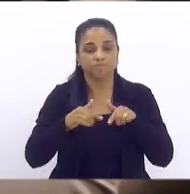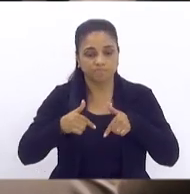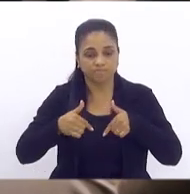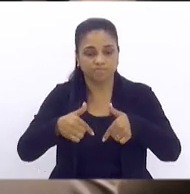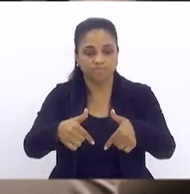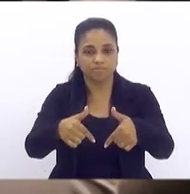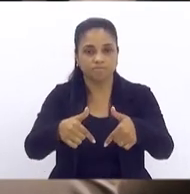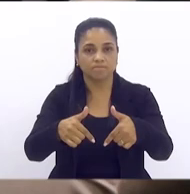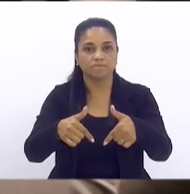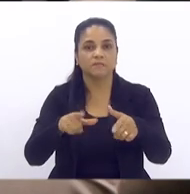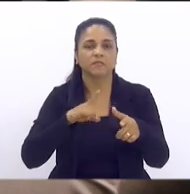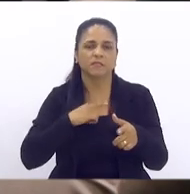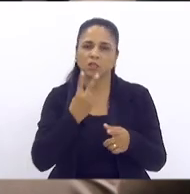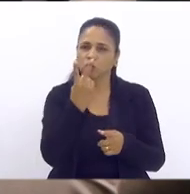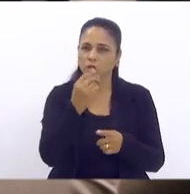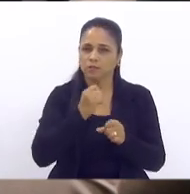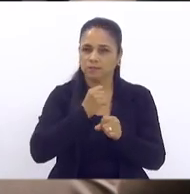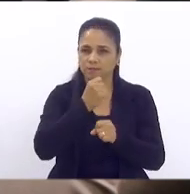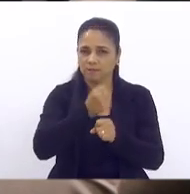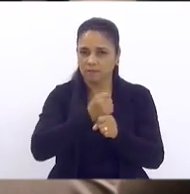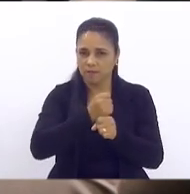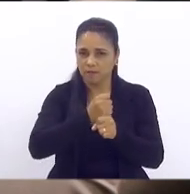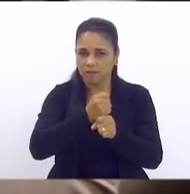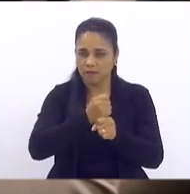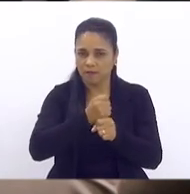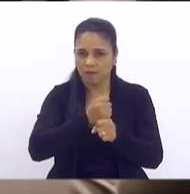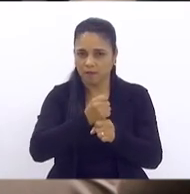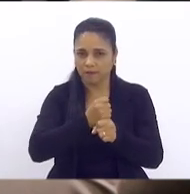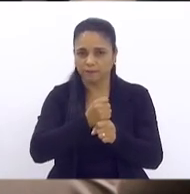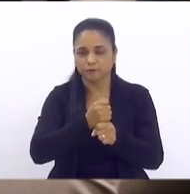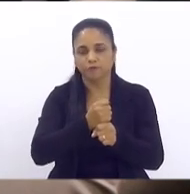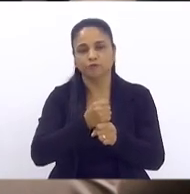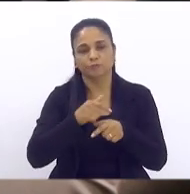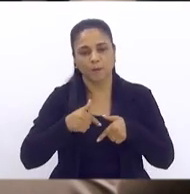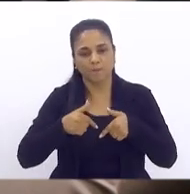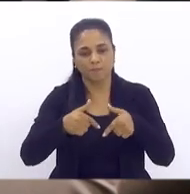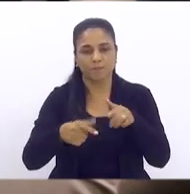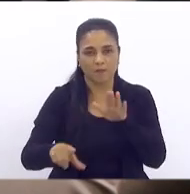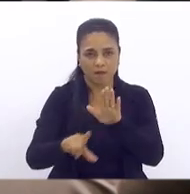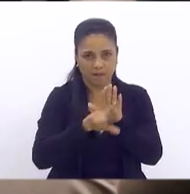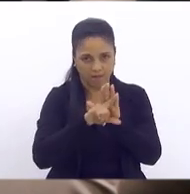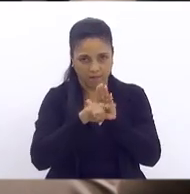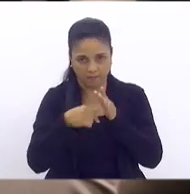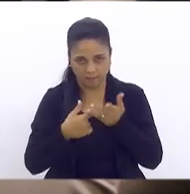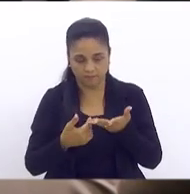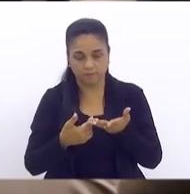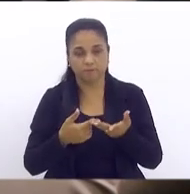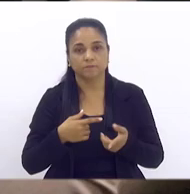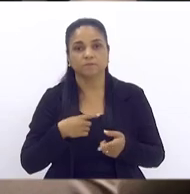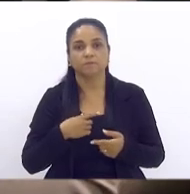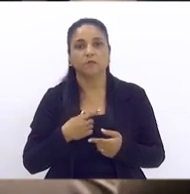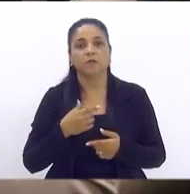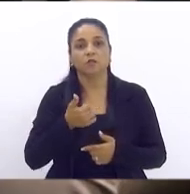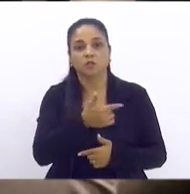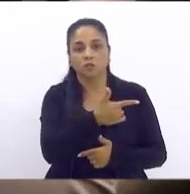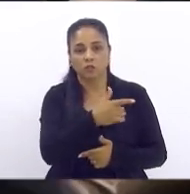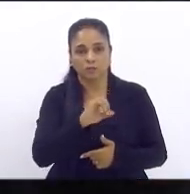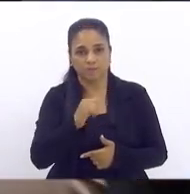uma carência de 2 anos para que essa convenção entre em vigor. Em 2010, o Estado